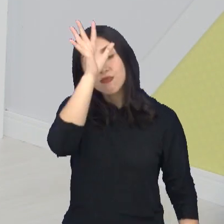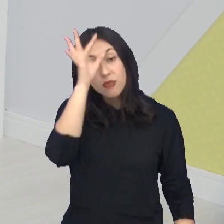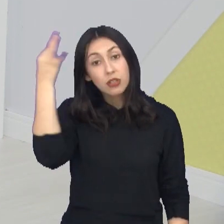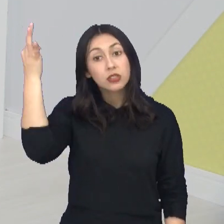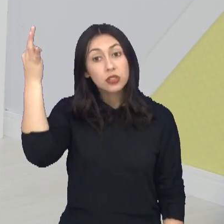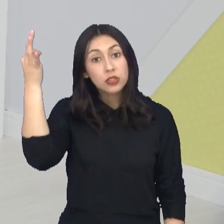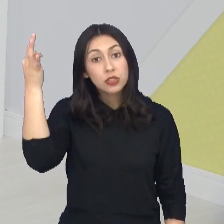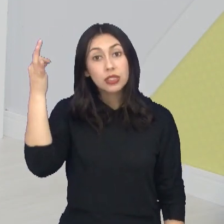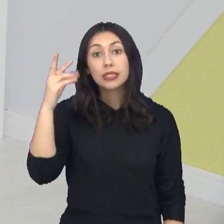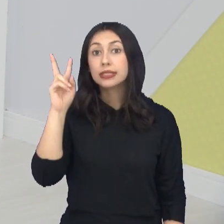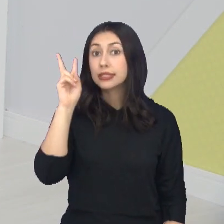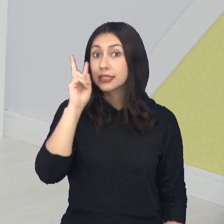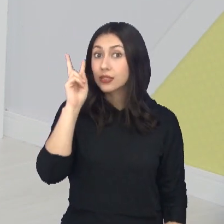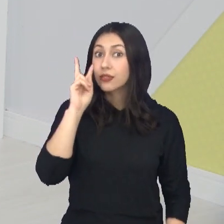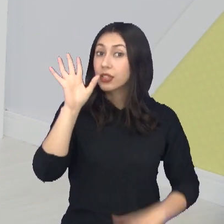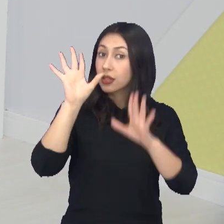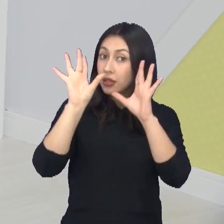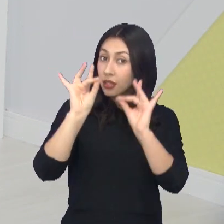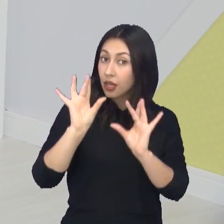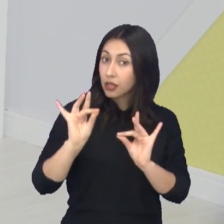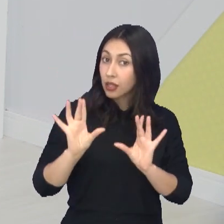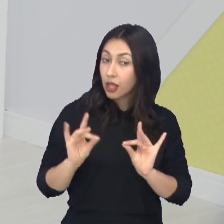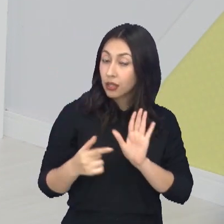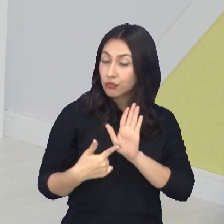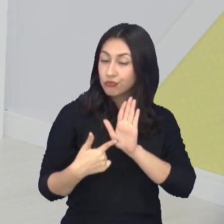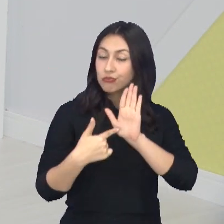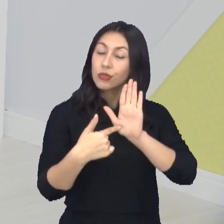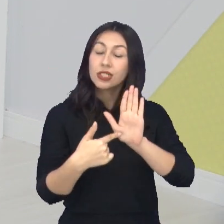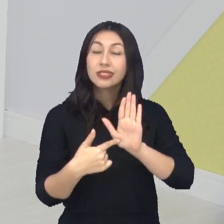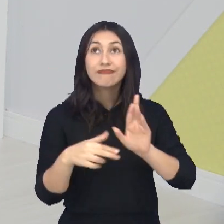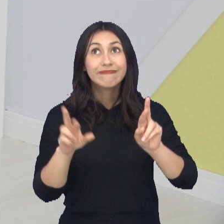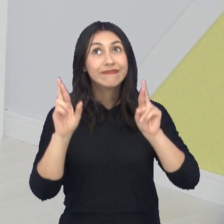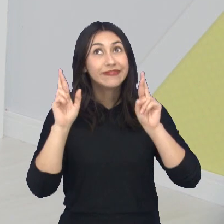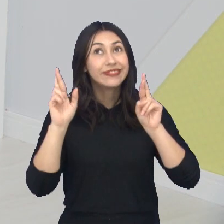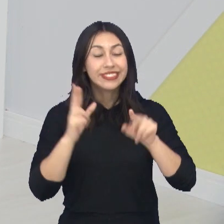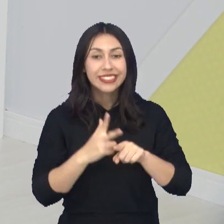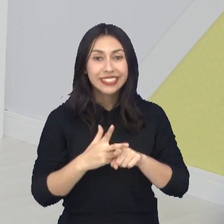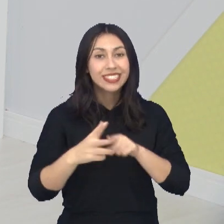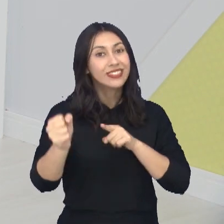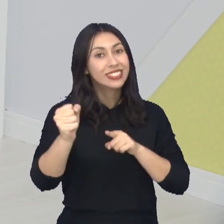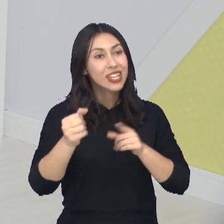Repito, segunda-feira, todos os detalhes da partida, quem sabe com a vitória do Joséense, ainda